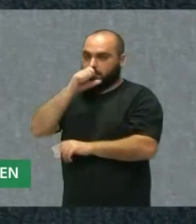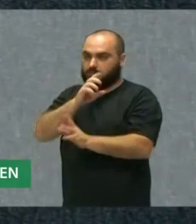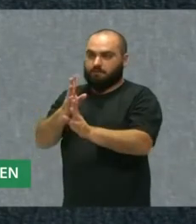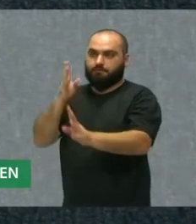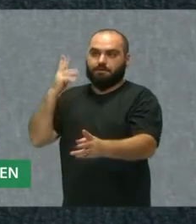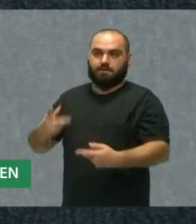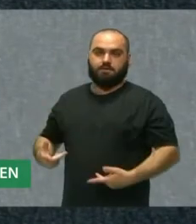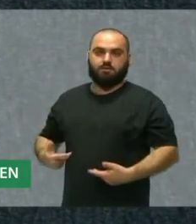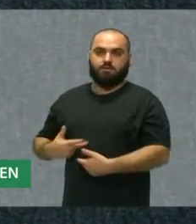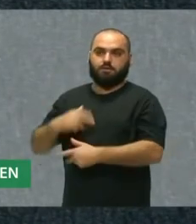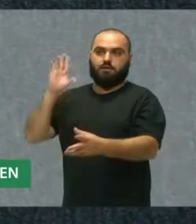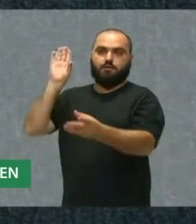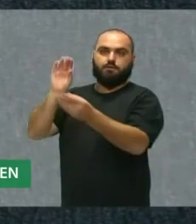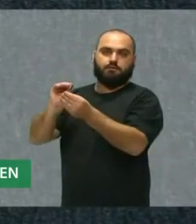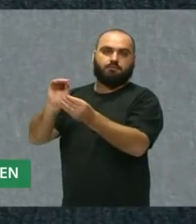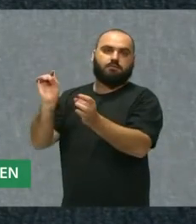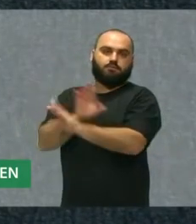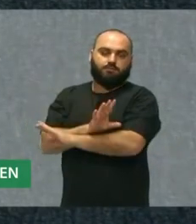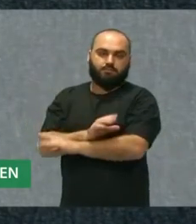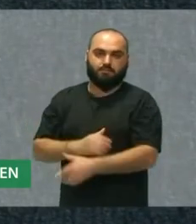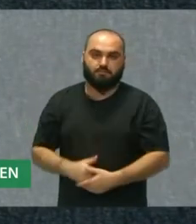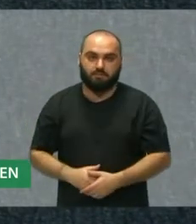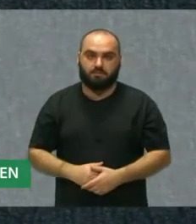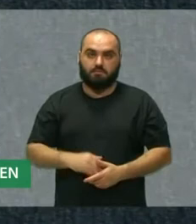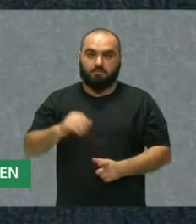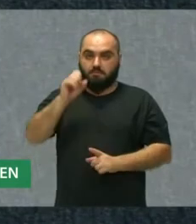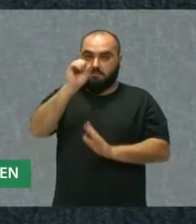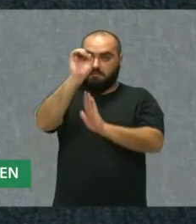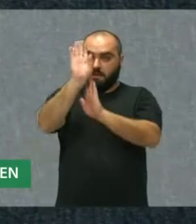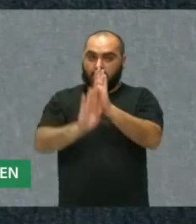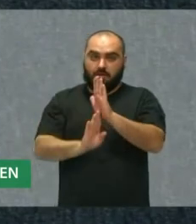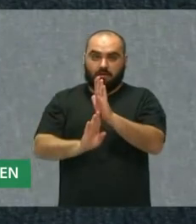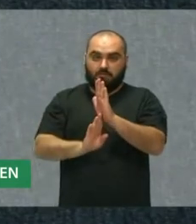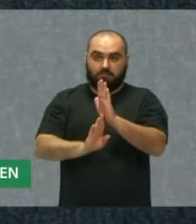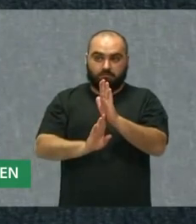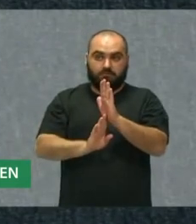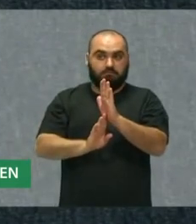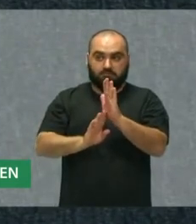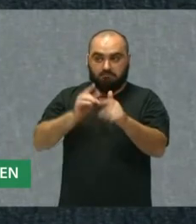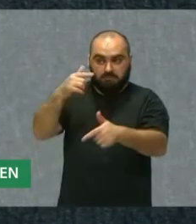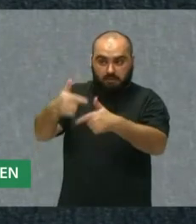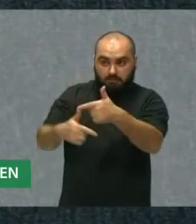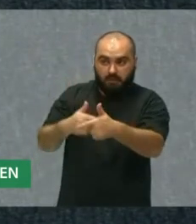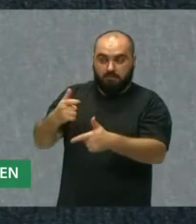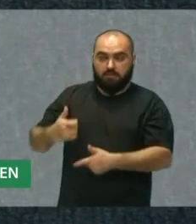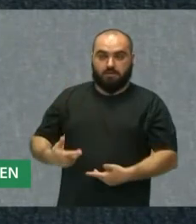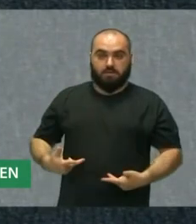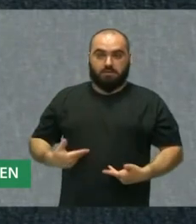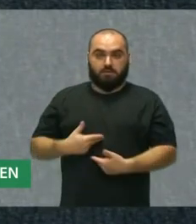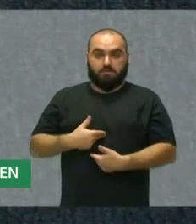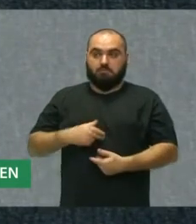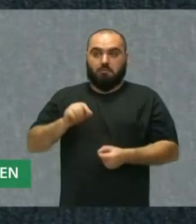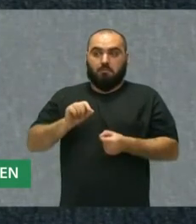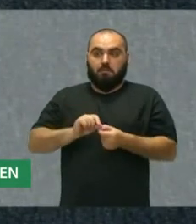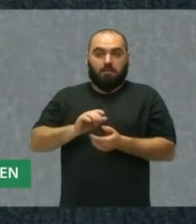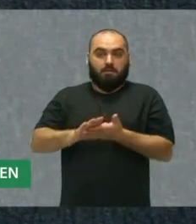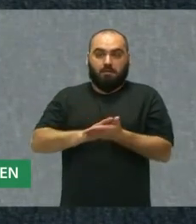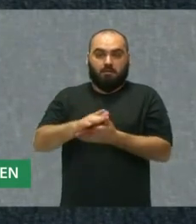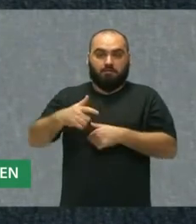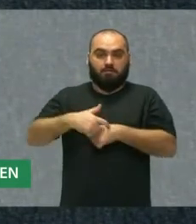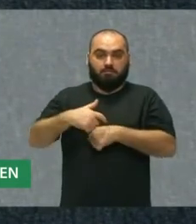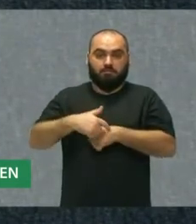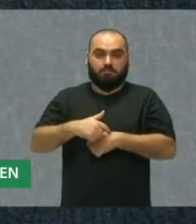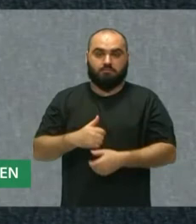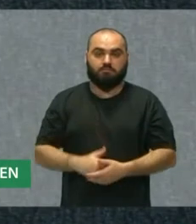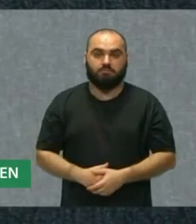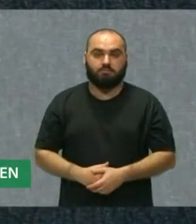cirurgias eletivas. Que o Marieta não tem cumprido o fluxo marco regional de cirurgias eletivas. Tempo. Aí tem um anexo que nós